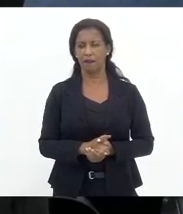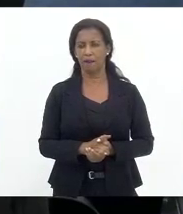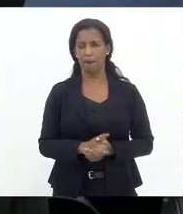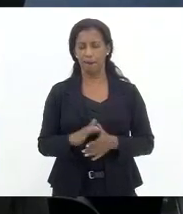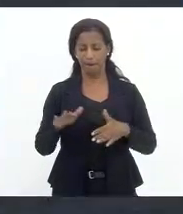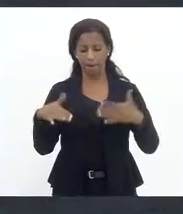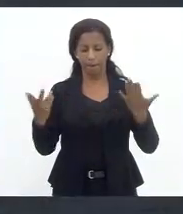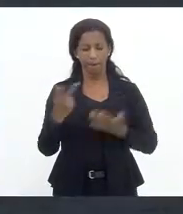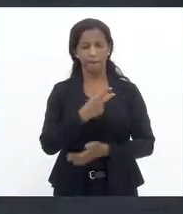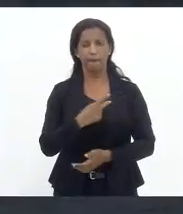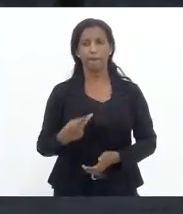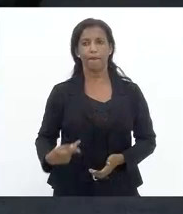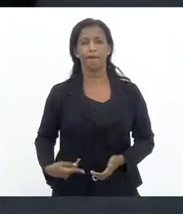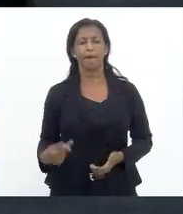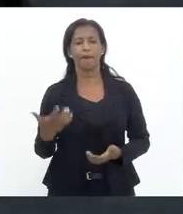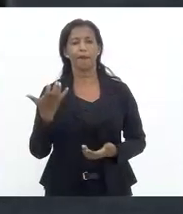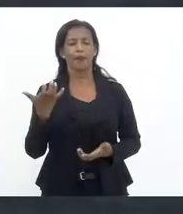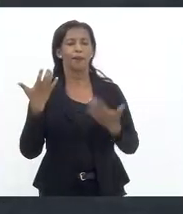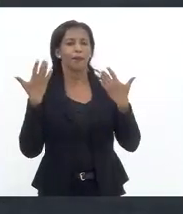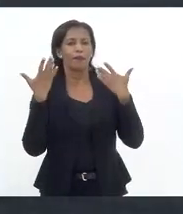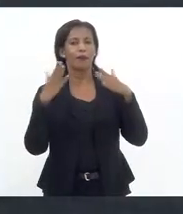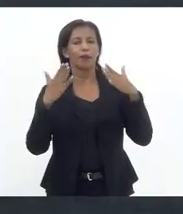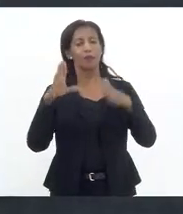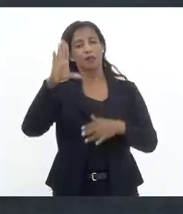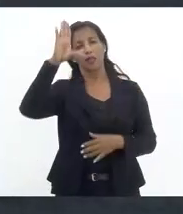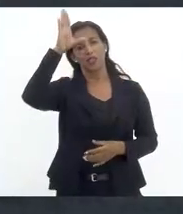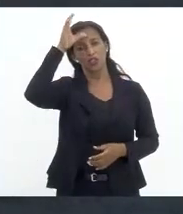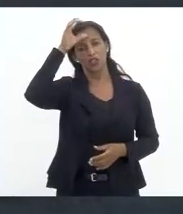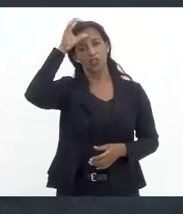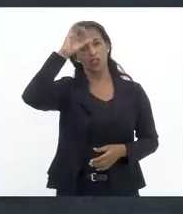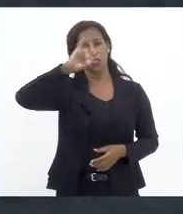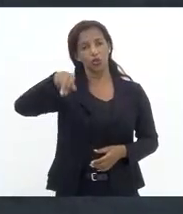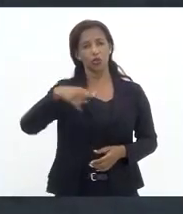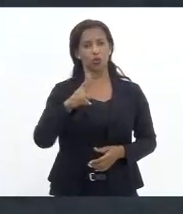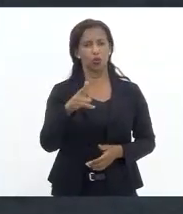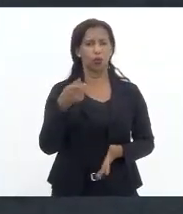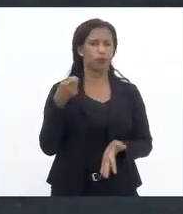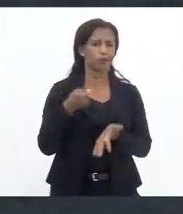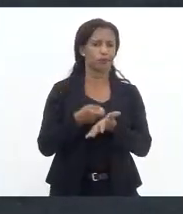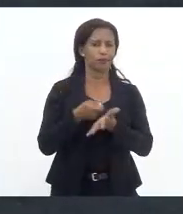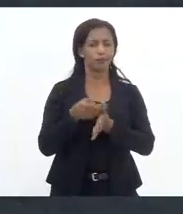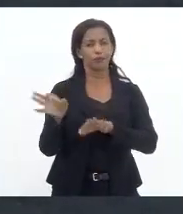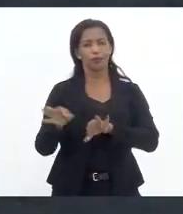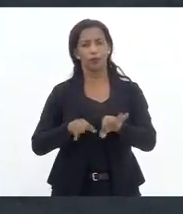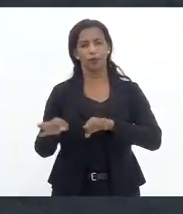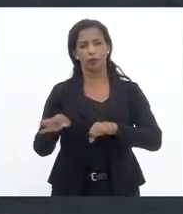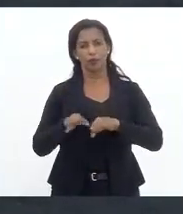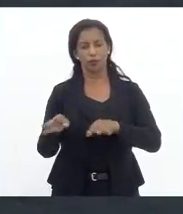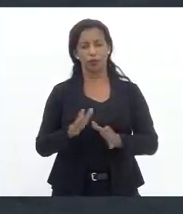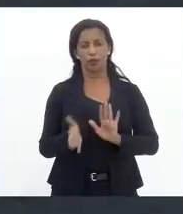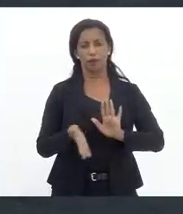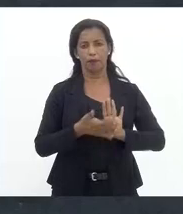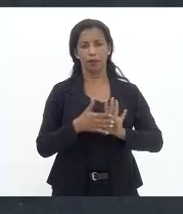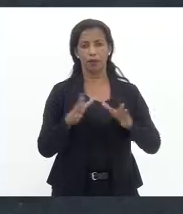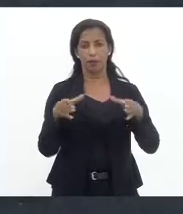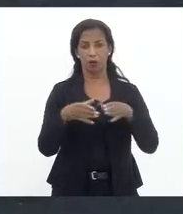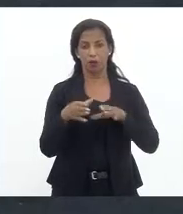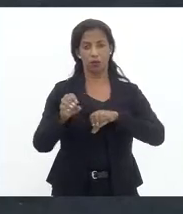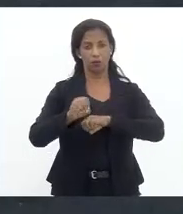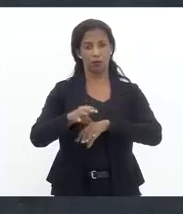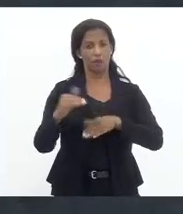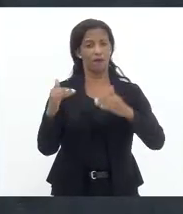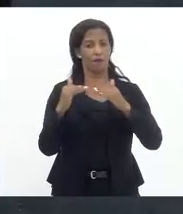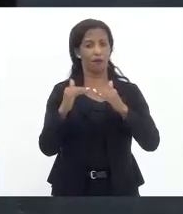Senhor presidente, parabenizando a deputada Tia Ju pela pertinência do projeto. O parecer da Comissão de Educação